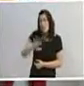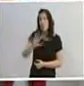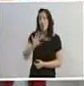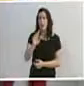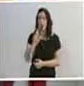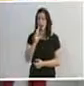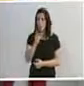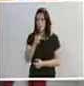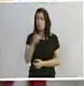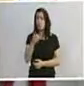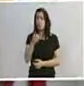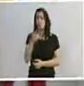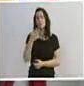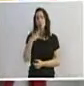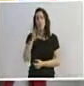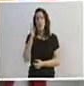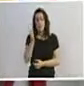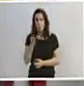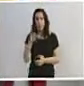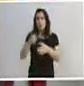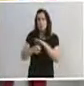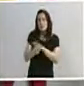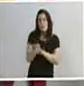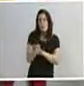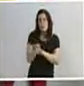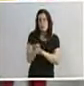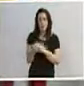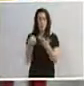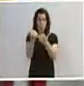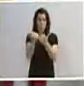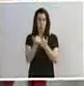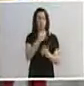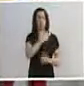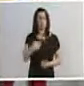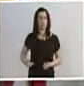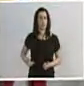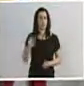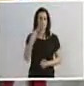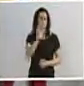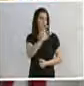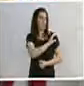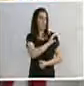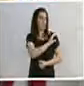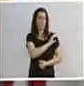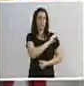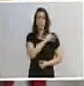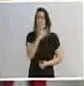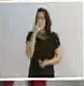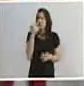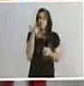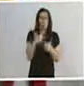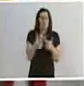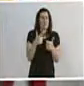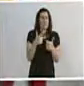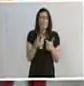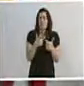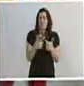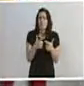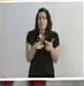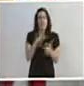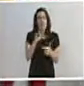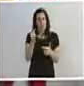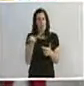1,5 milhão, abertura no dia 6, com o apoio do governo federal. Então é mais uma realização importante, o CI que encontra-se em situação bastante delicada e terá mais